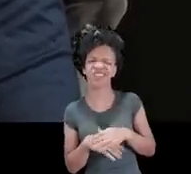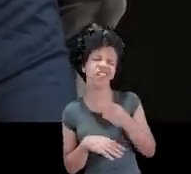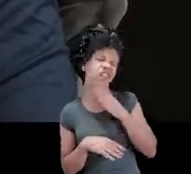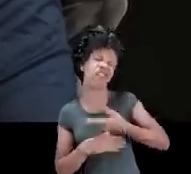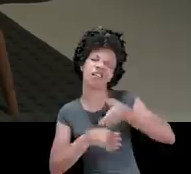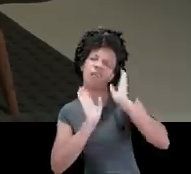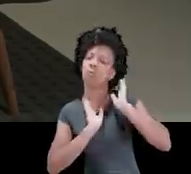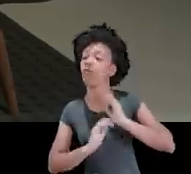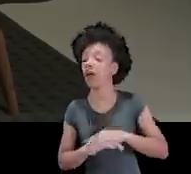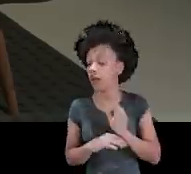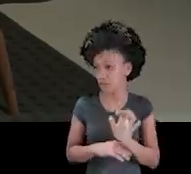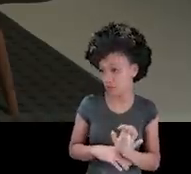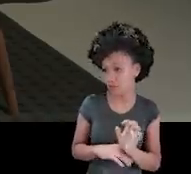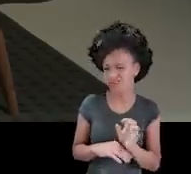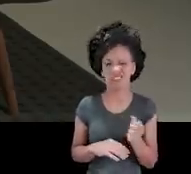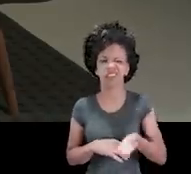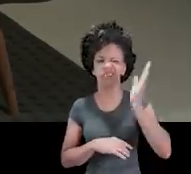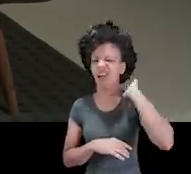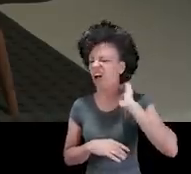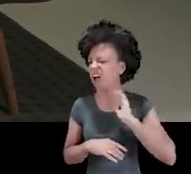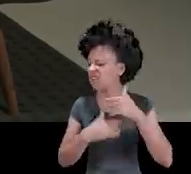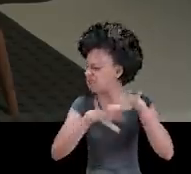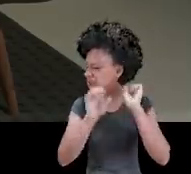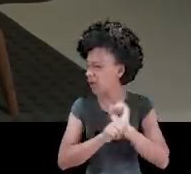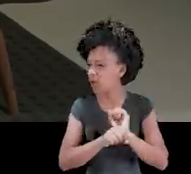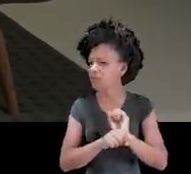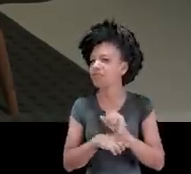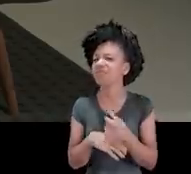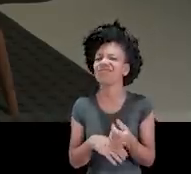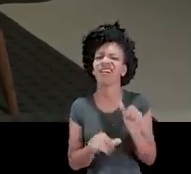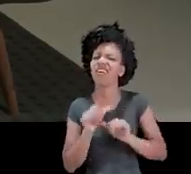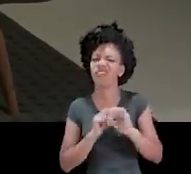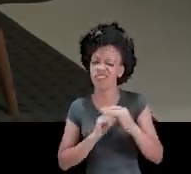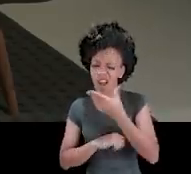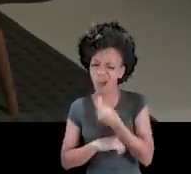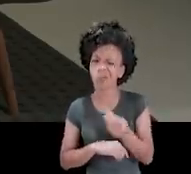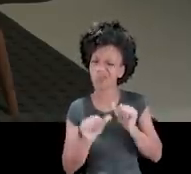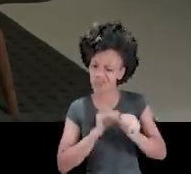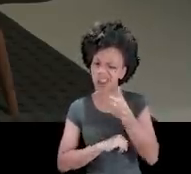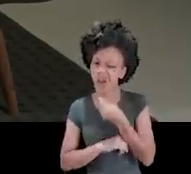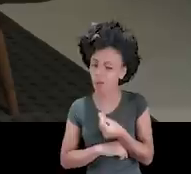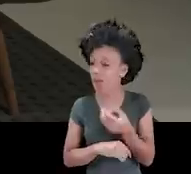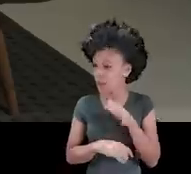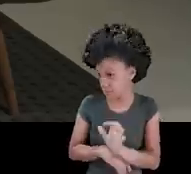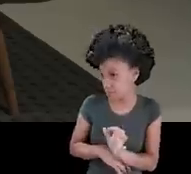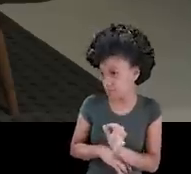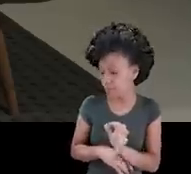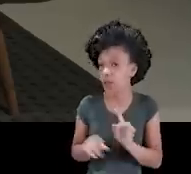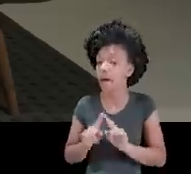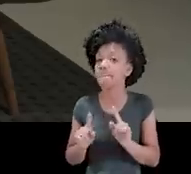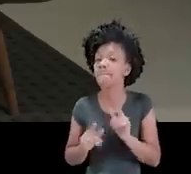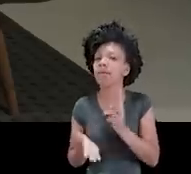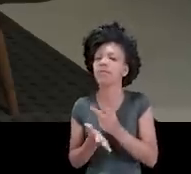boca. Uhum. É isso. A gente fala, vai se ferrar. Isso. Tá, é isso é careca. Vira homem. É, isso. É assim é que isso. a gente lida. Só que